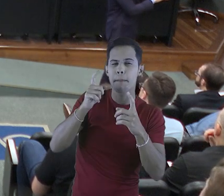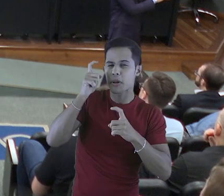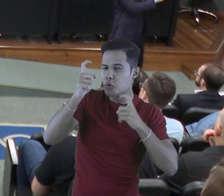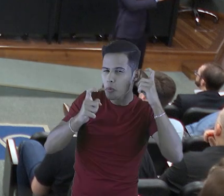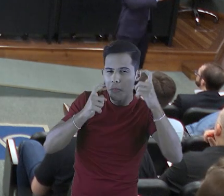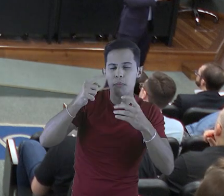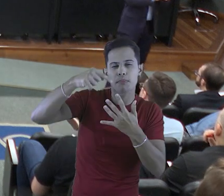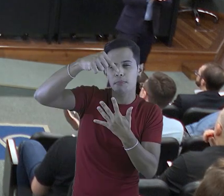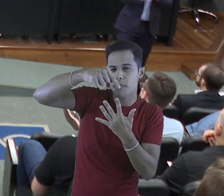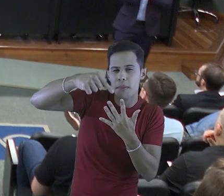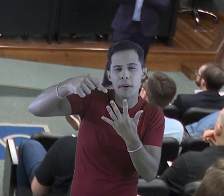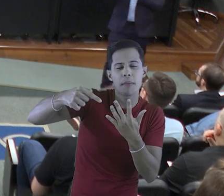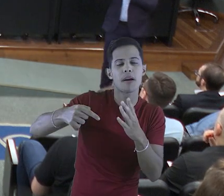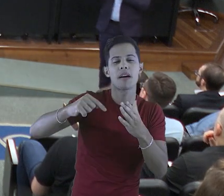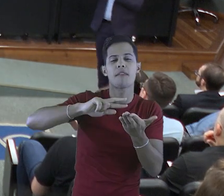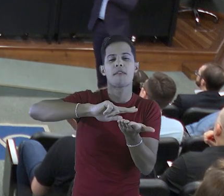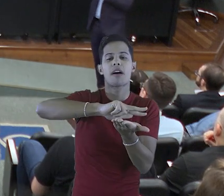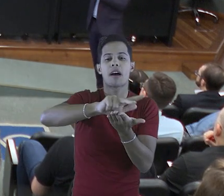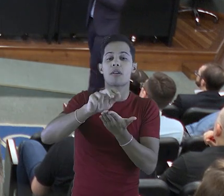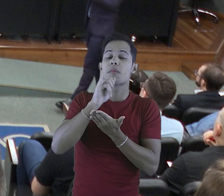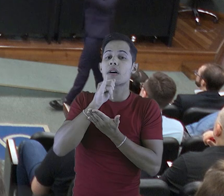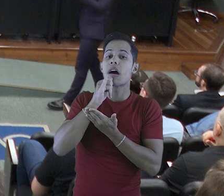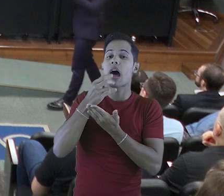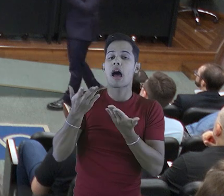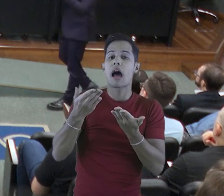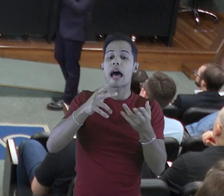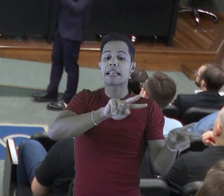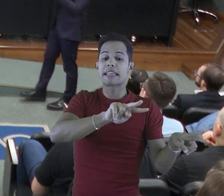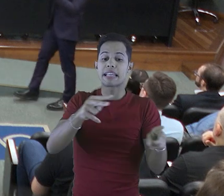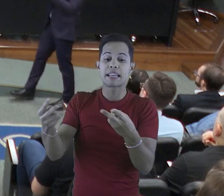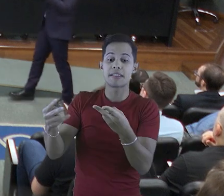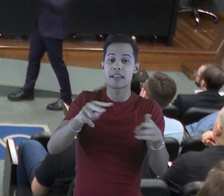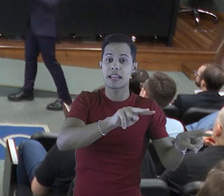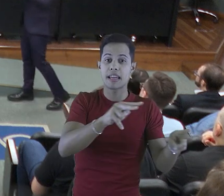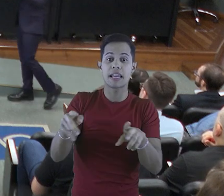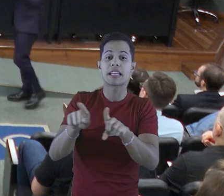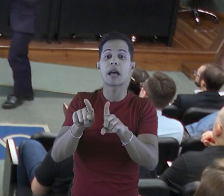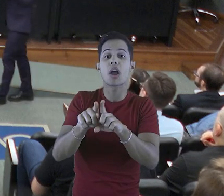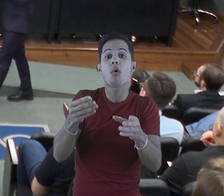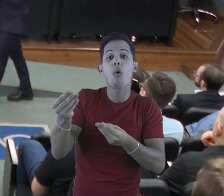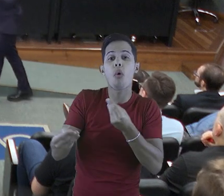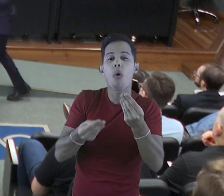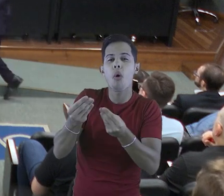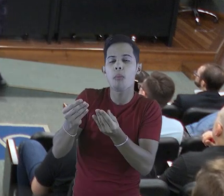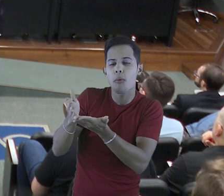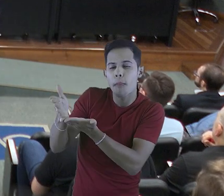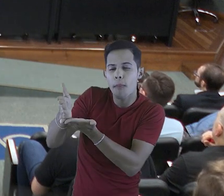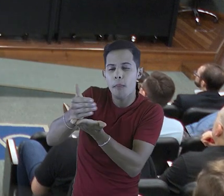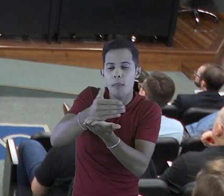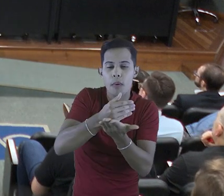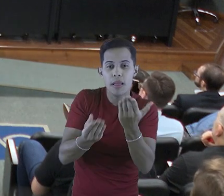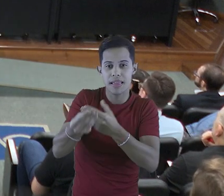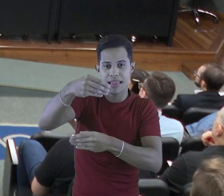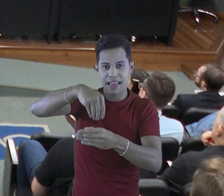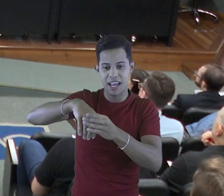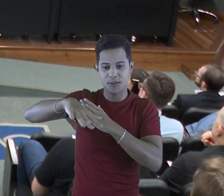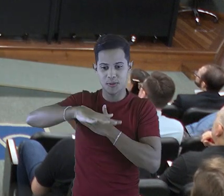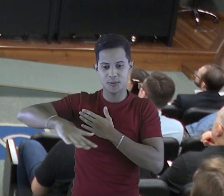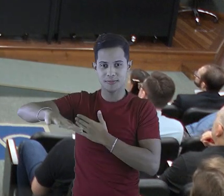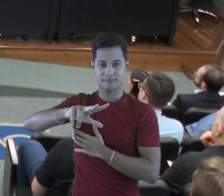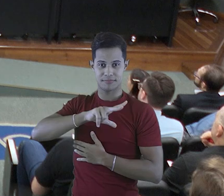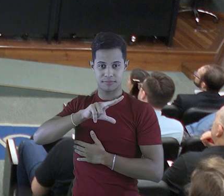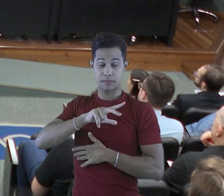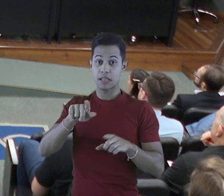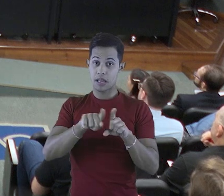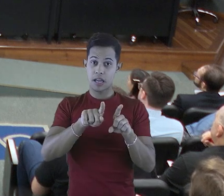com o trâmite e o tratamento dos dados na iniciativa privada. E, lá no artigo 23, capítulo 4, ela traz